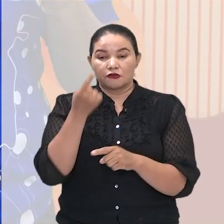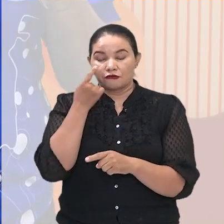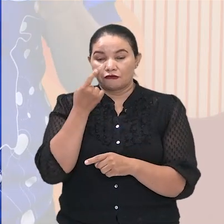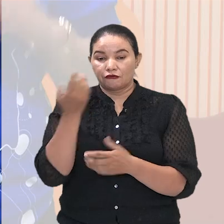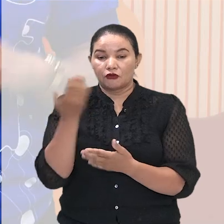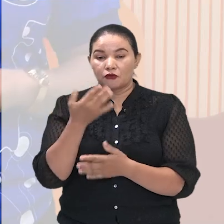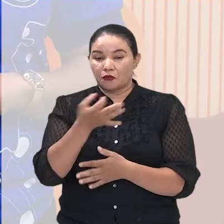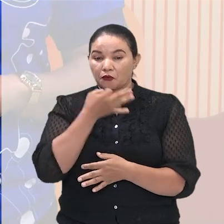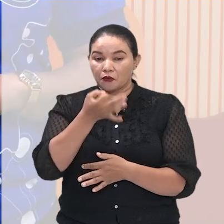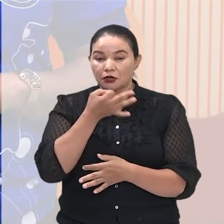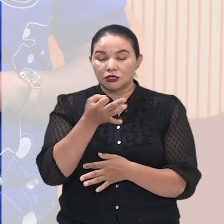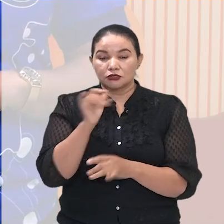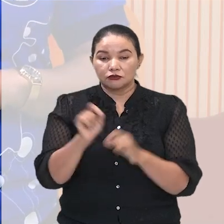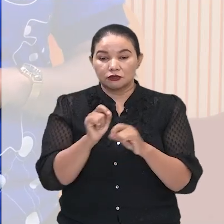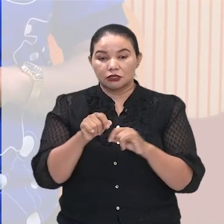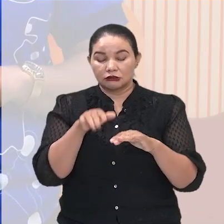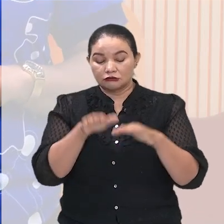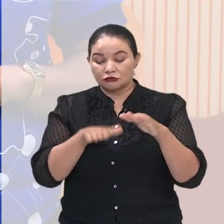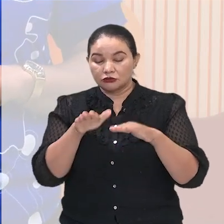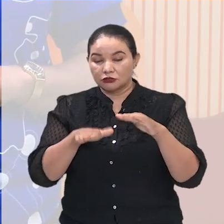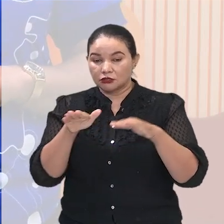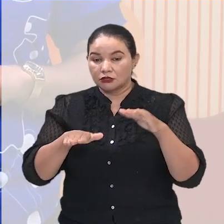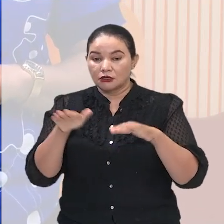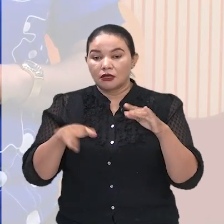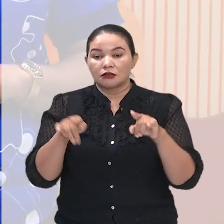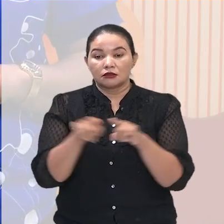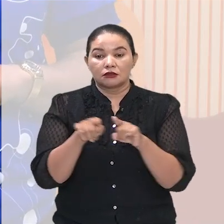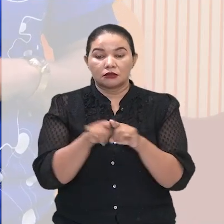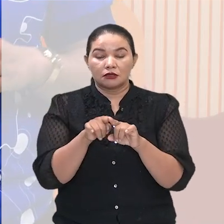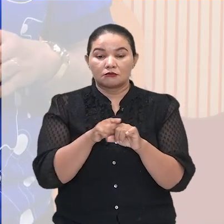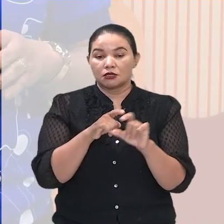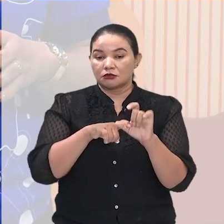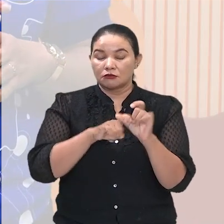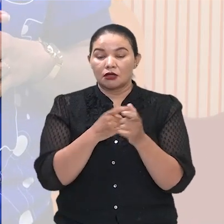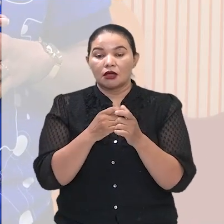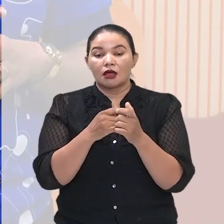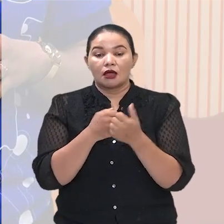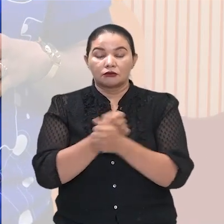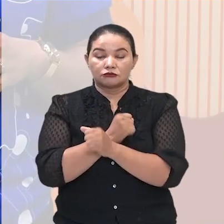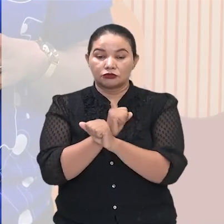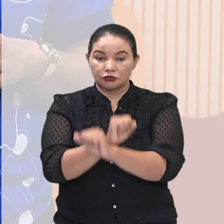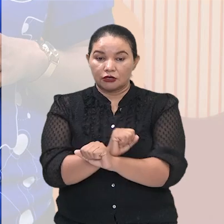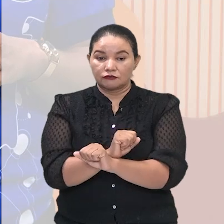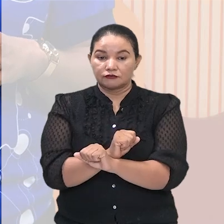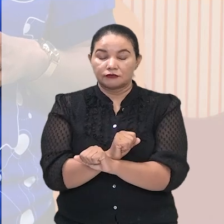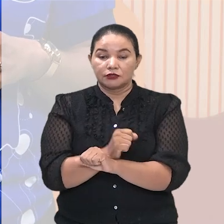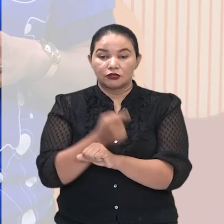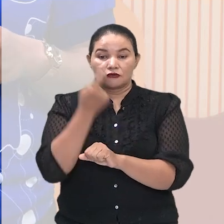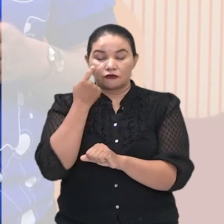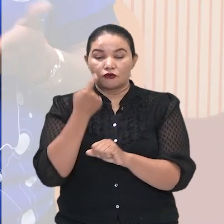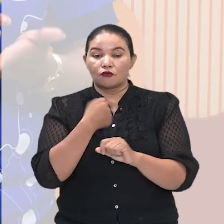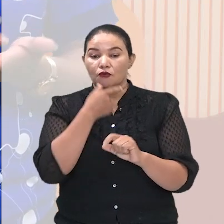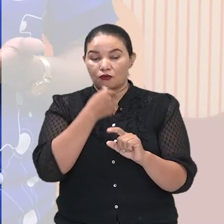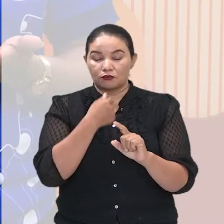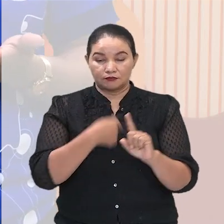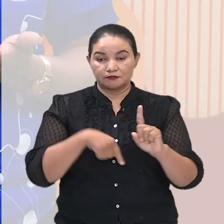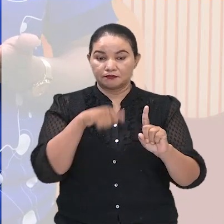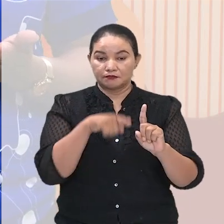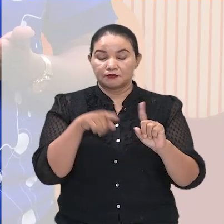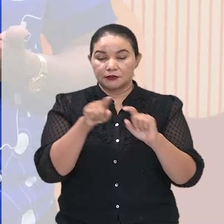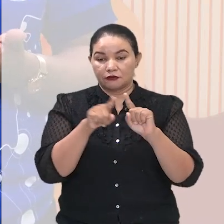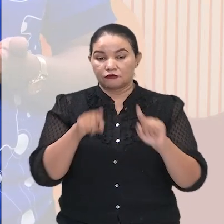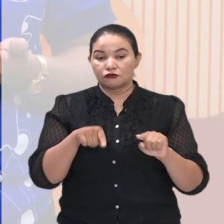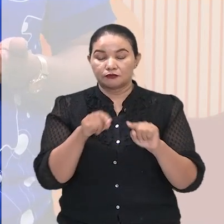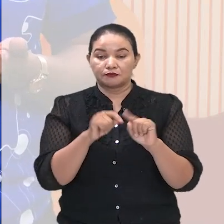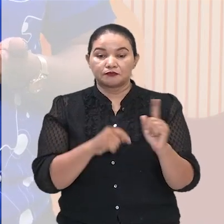implícita à desigualdade e à dependência da escravidão. Então, eu tenho logo após o funcionário público toda a sua